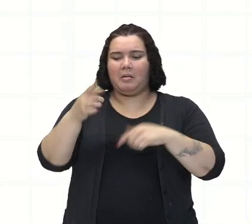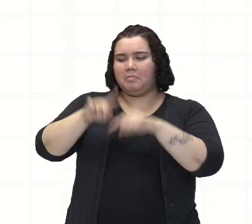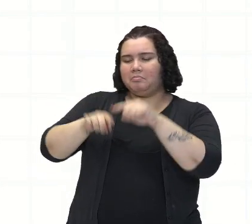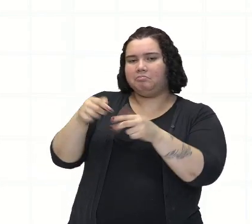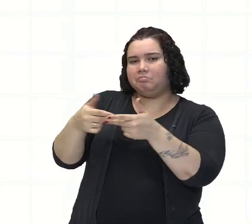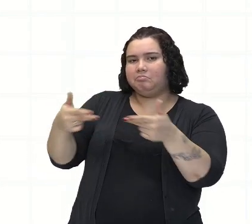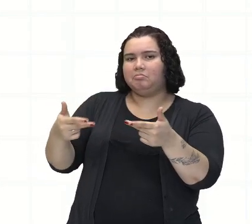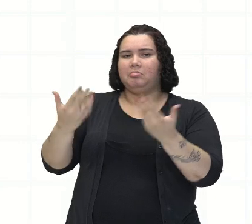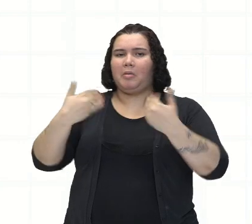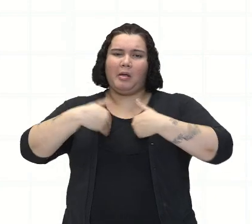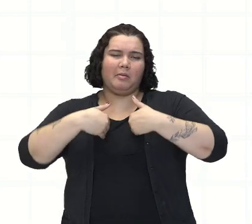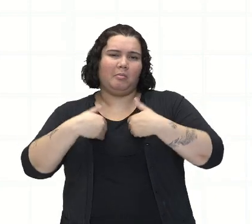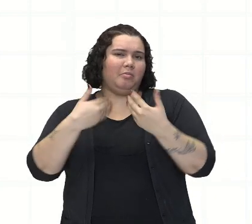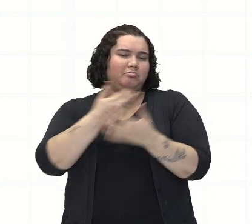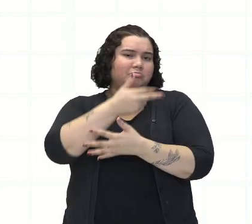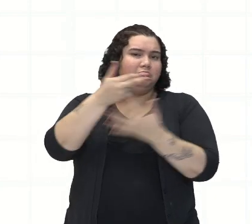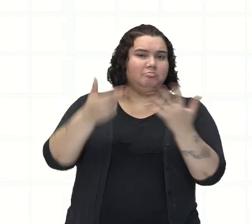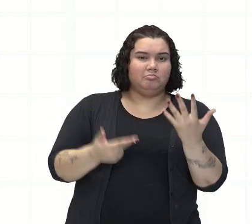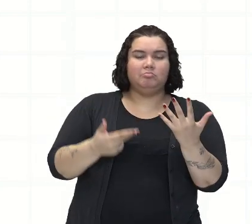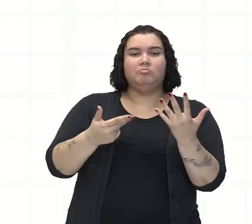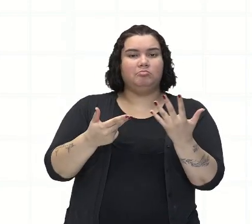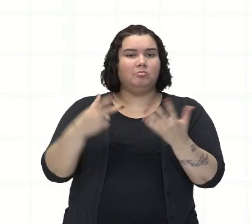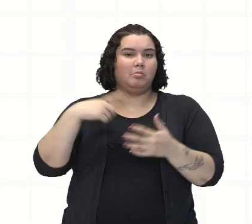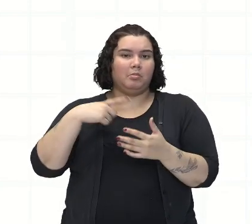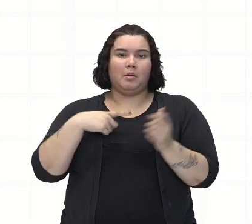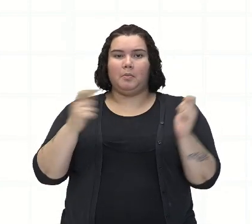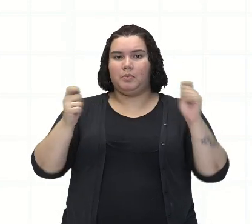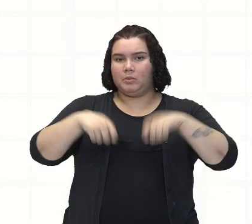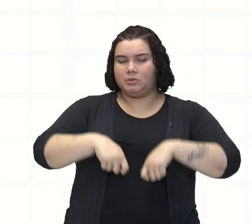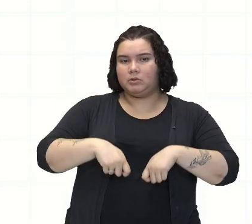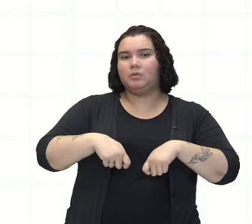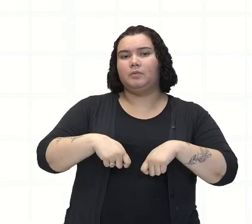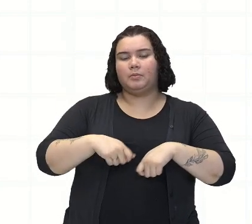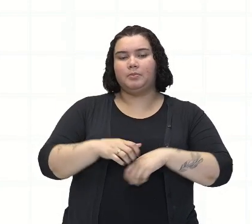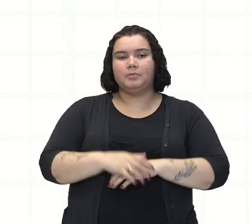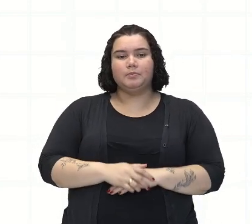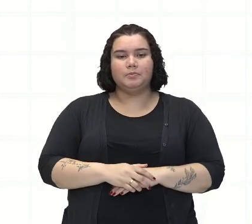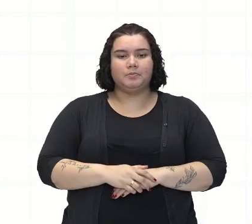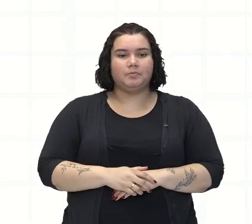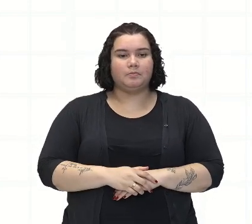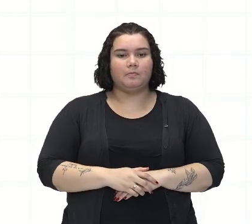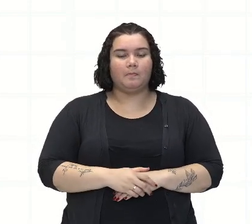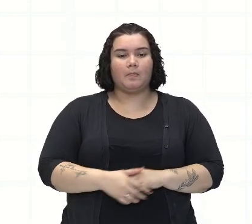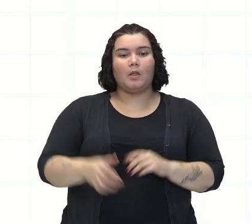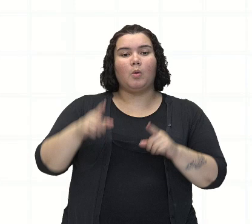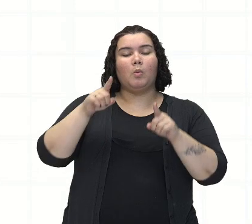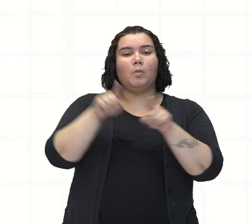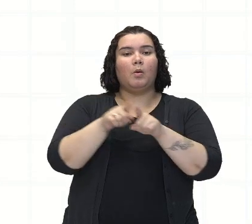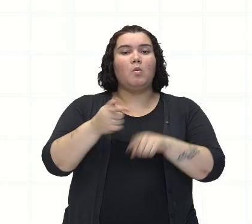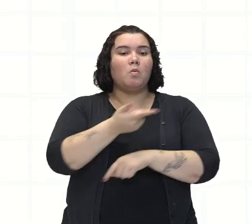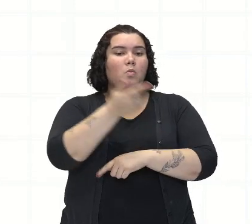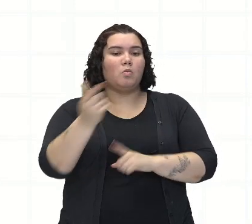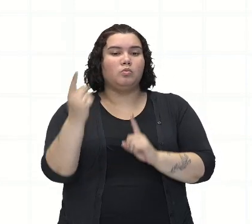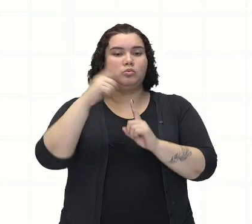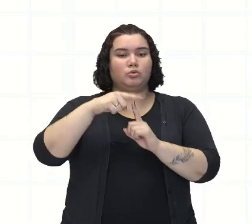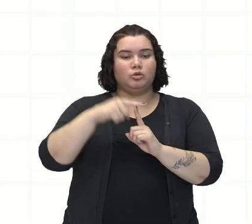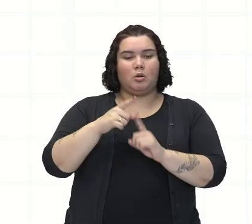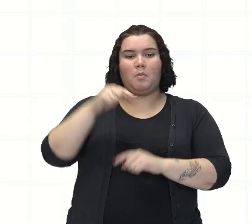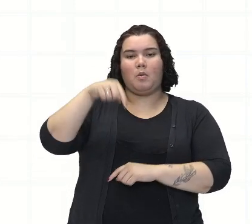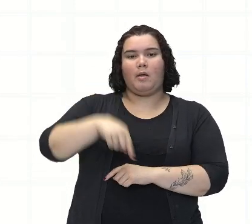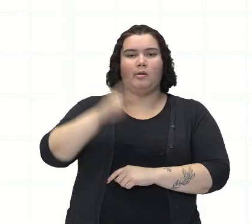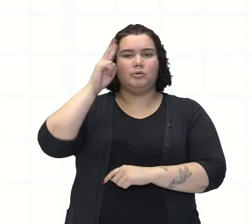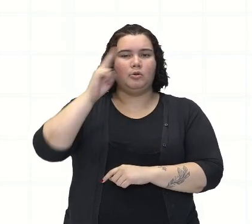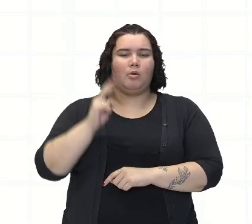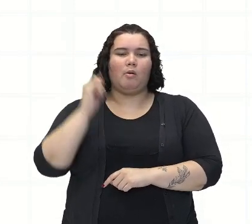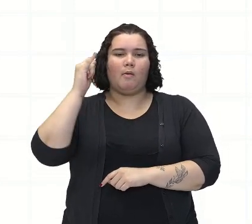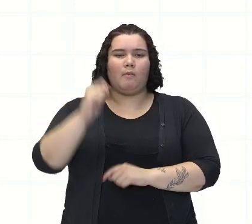ser animais, todos para explicar, a gente chama esses contos de contos etiológicos. Os contos de aventura, em que um herói sai em viagem